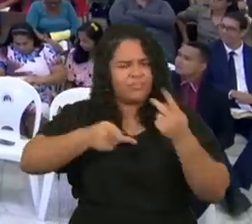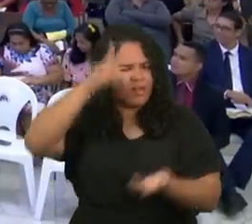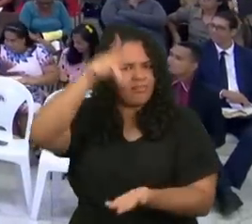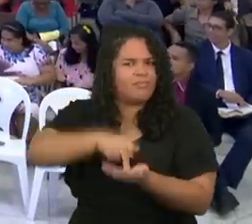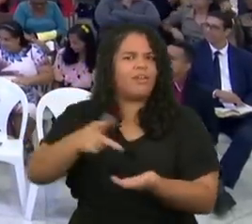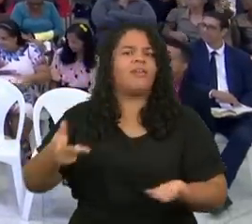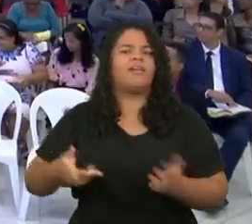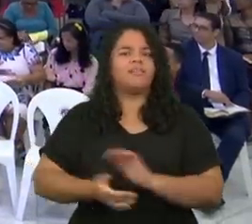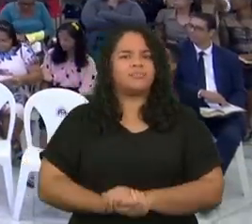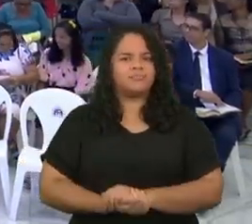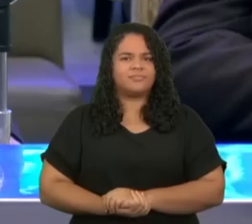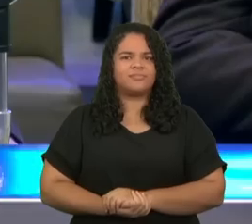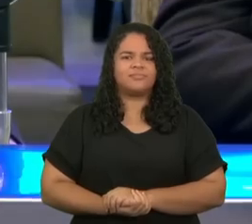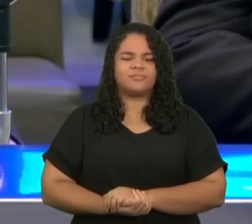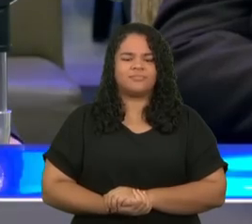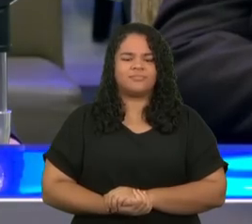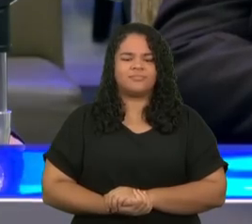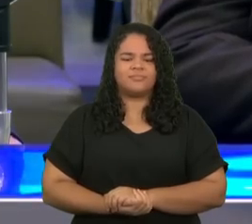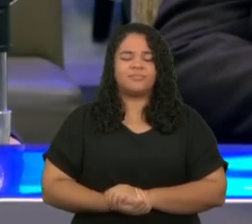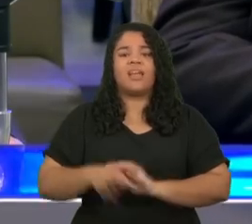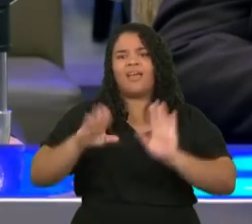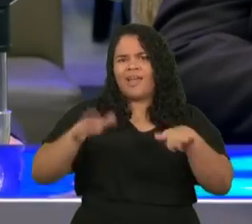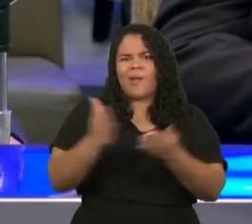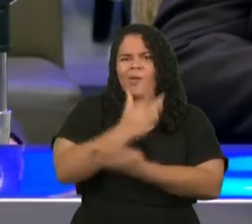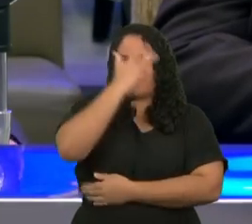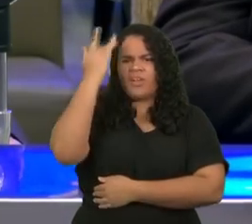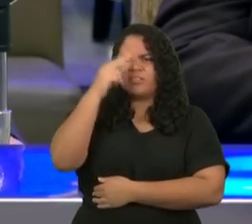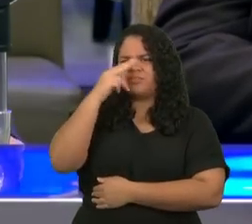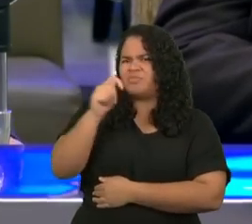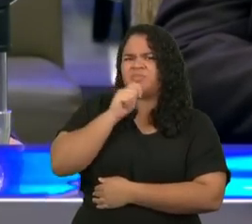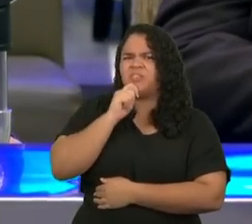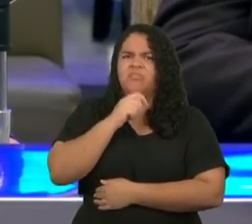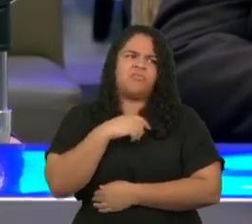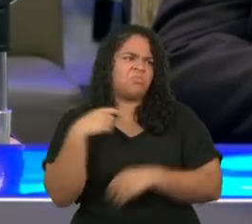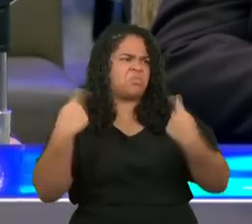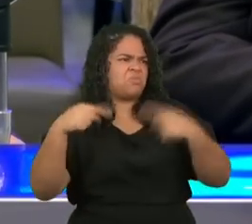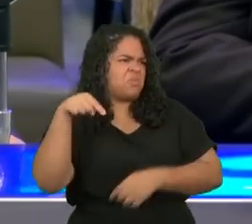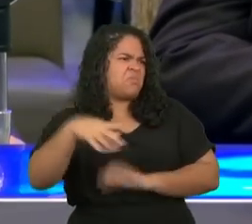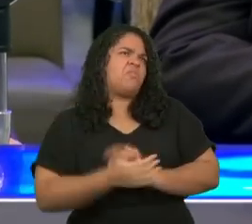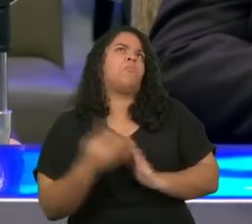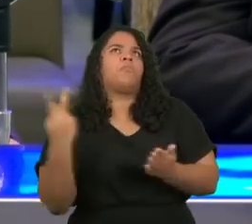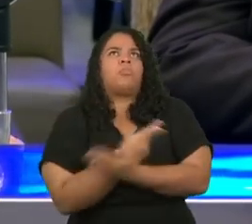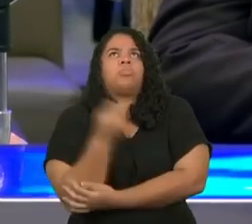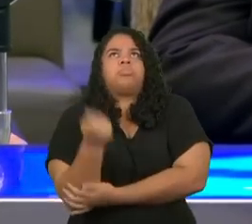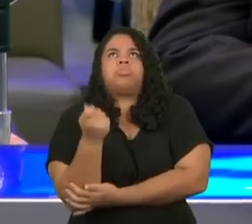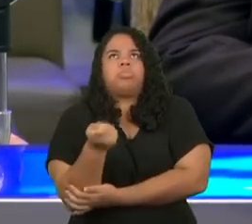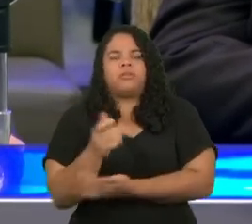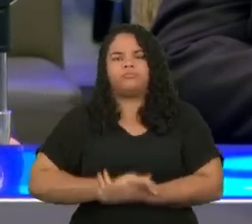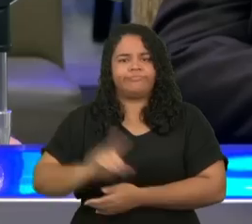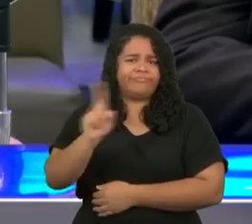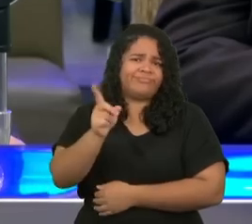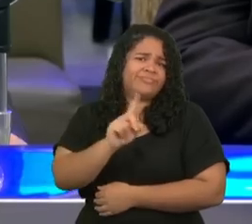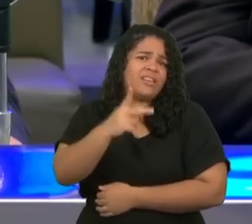É pode ser que o incrédulo não esteja ouvindo Sem ignorância Claro porque você é do mundo é do sistema do mundo tudo que aconteceu